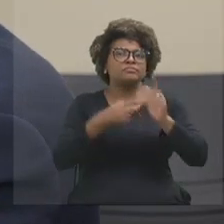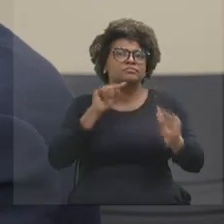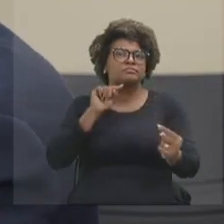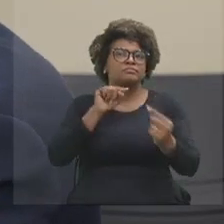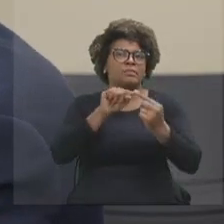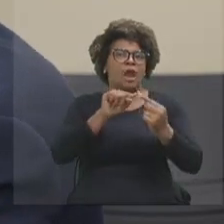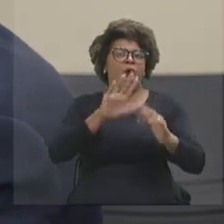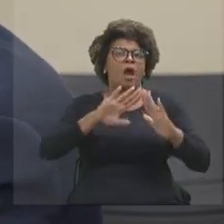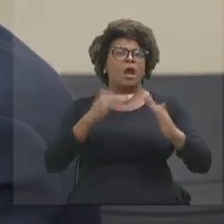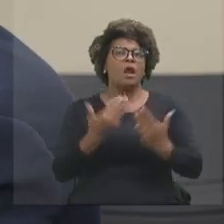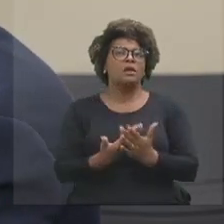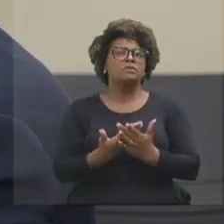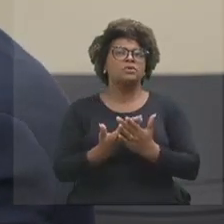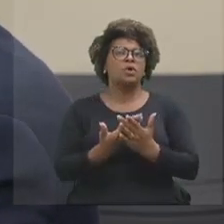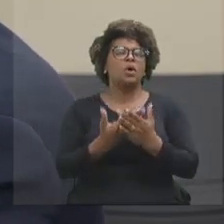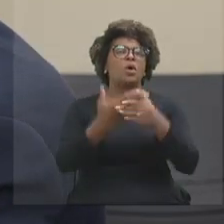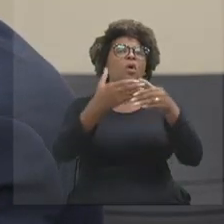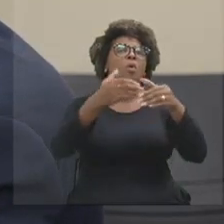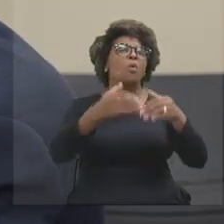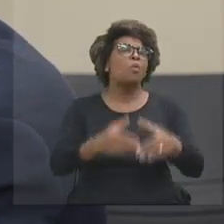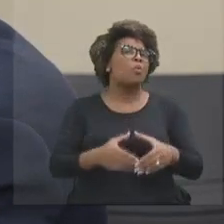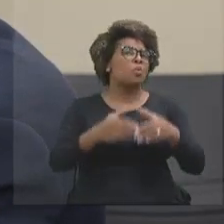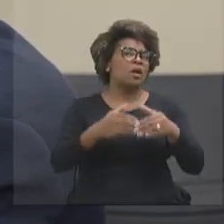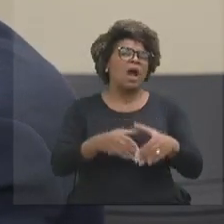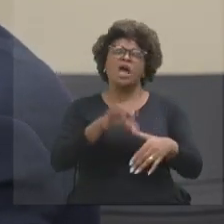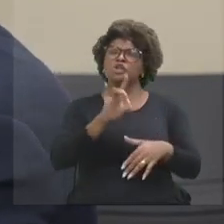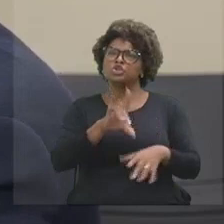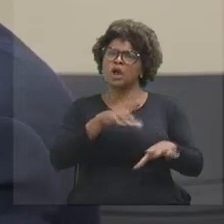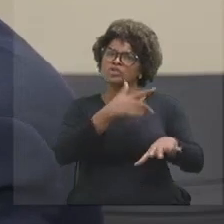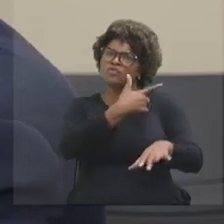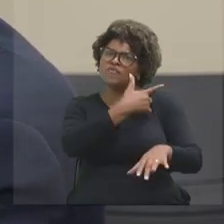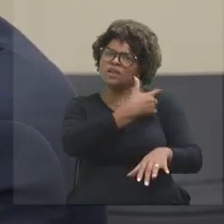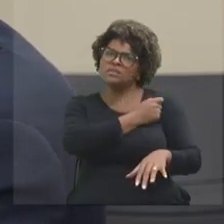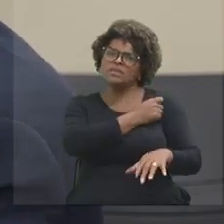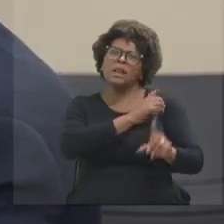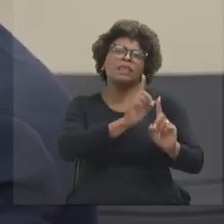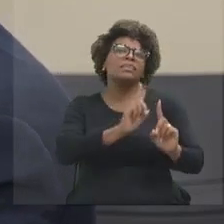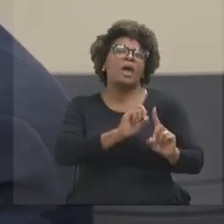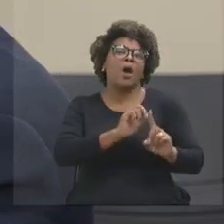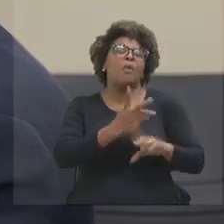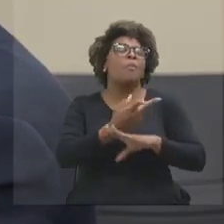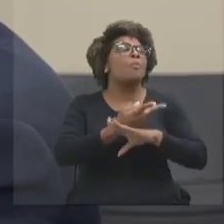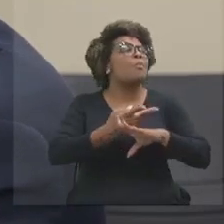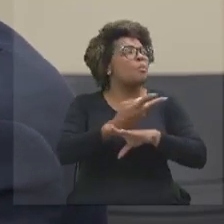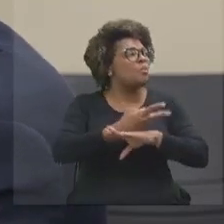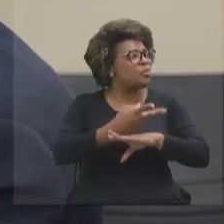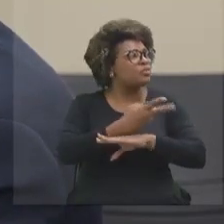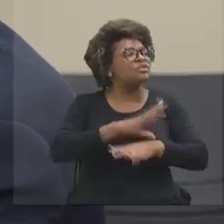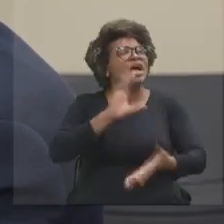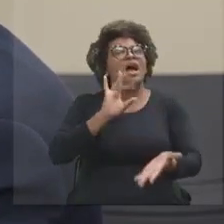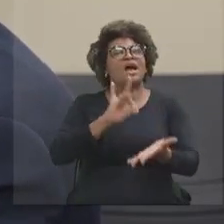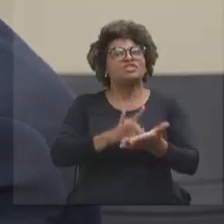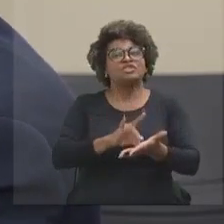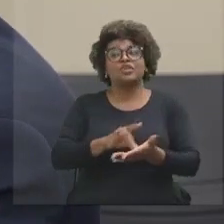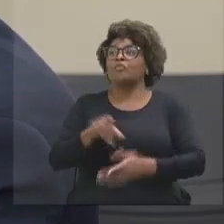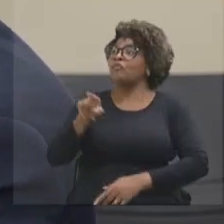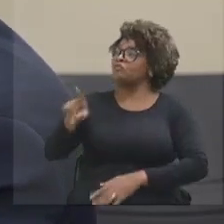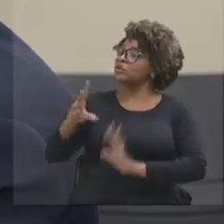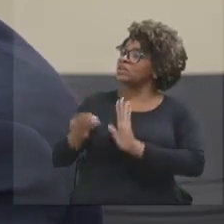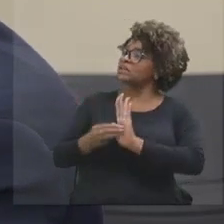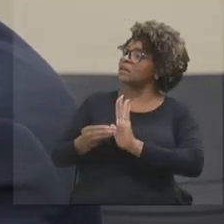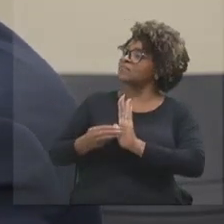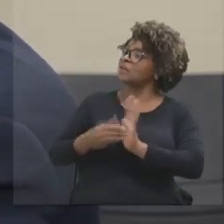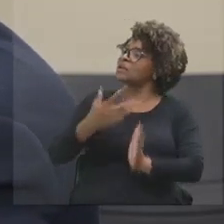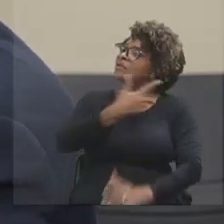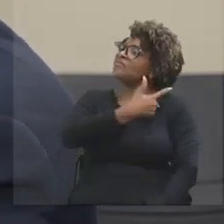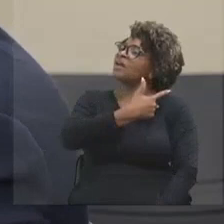seja um local não só de vacinação Mas também de busca ativa para falar olha você não tomou sua vacina tríplice viral pai mãe